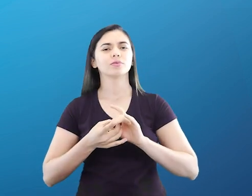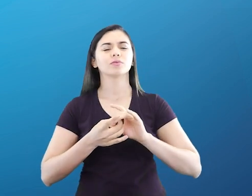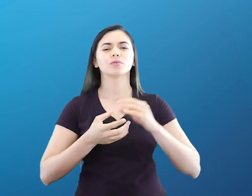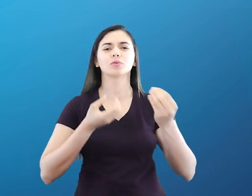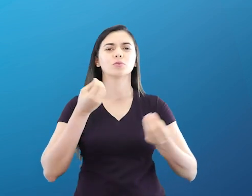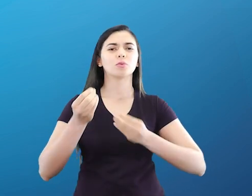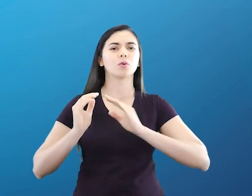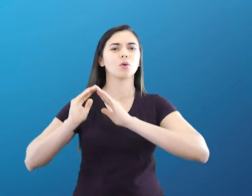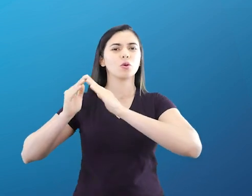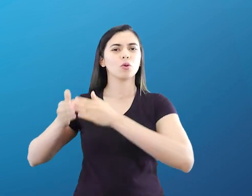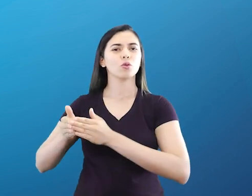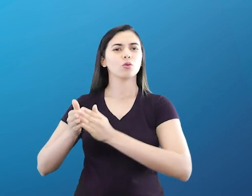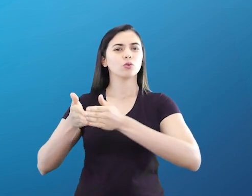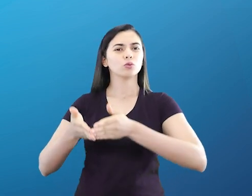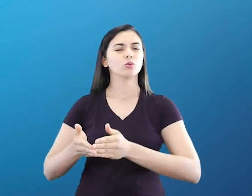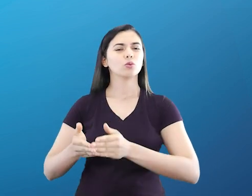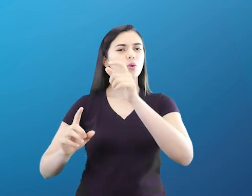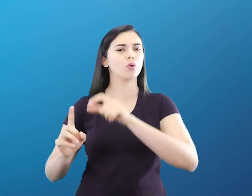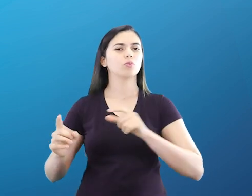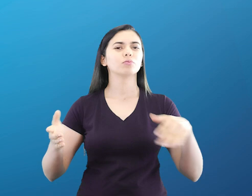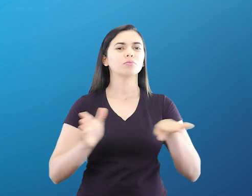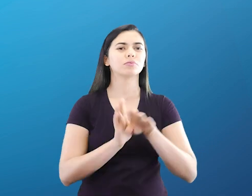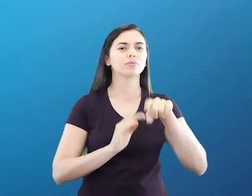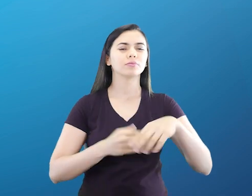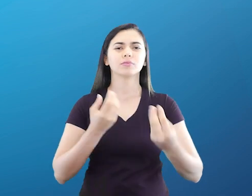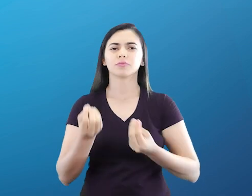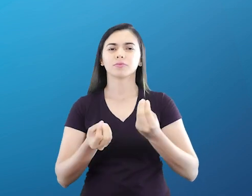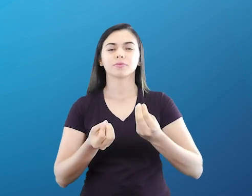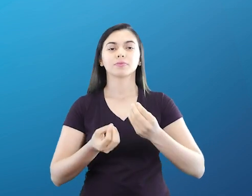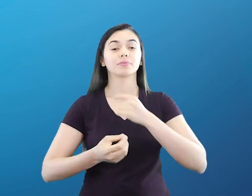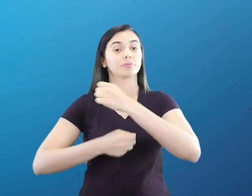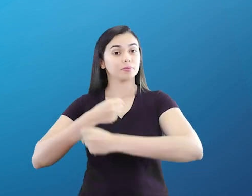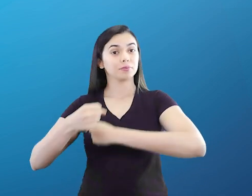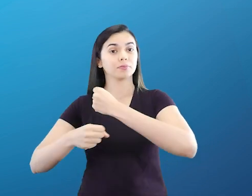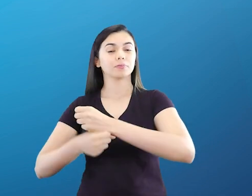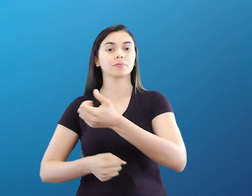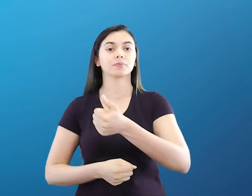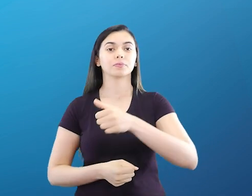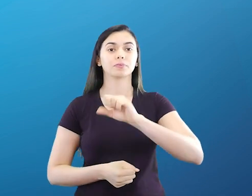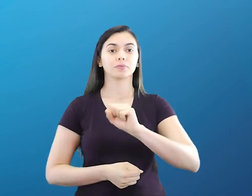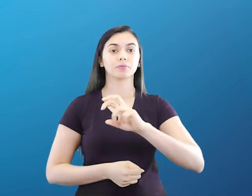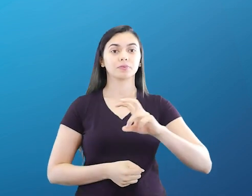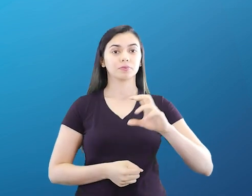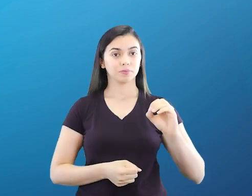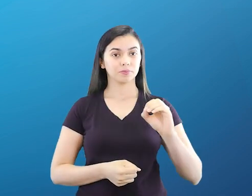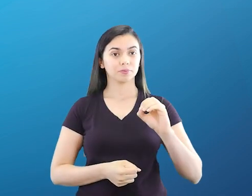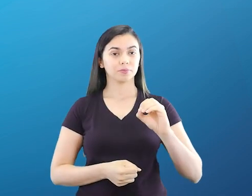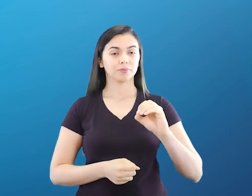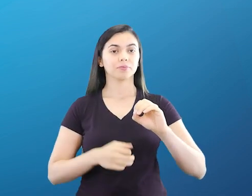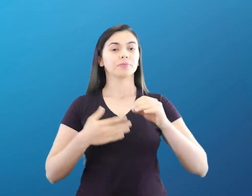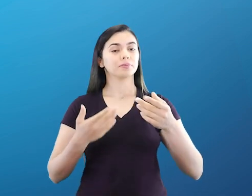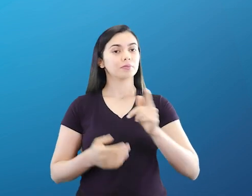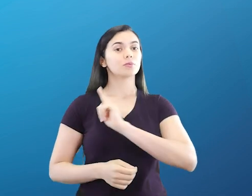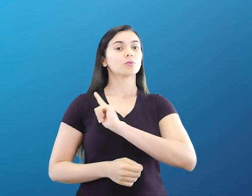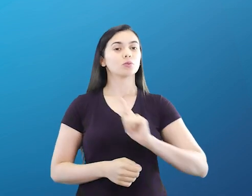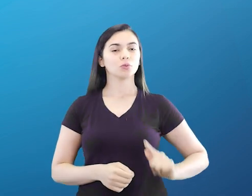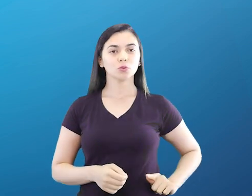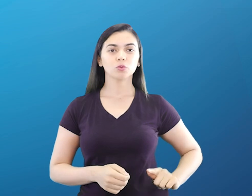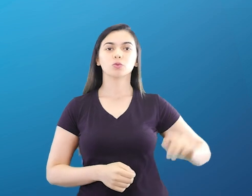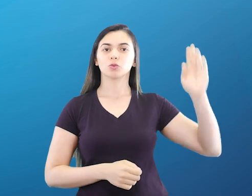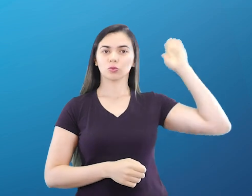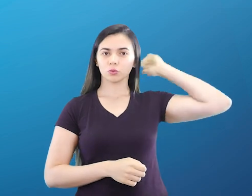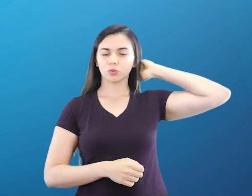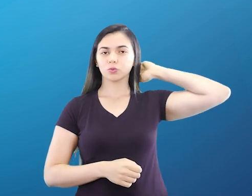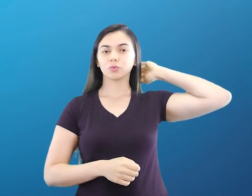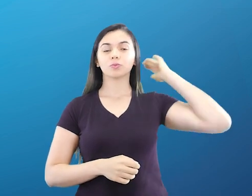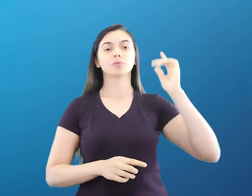dessa chegada de Frei Manuel Procópio? Lá em 1850, o governo do Pará,